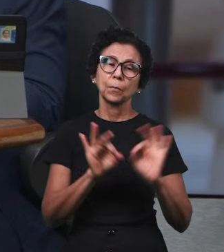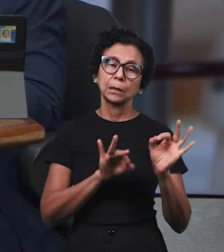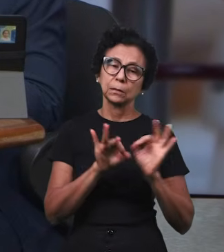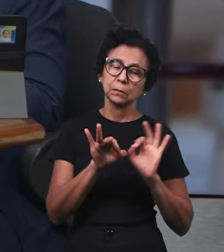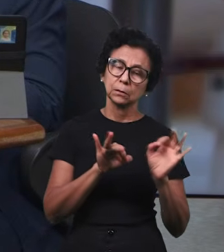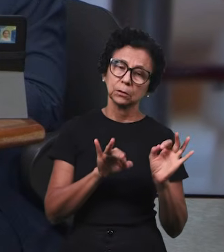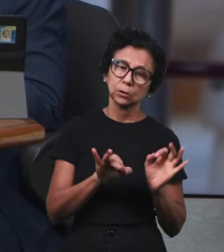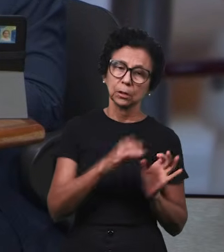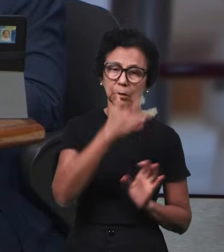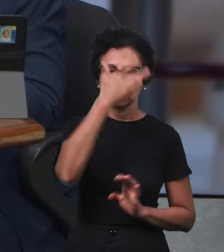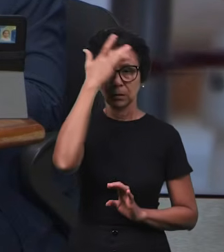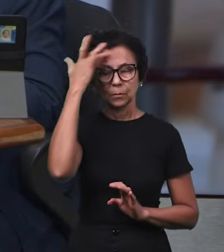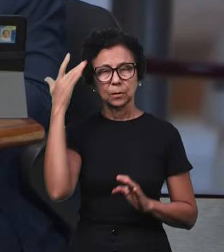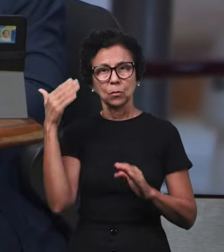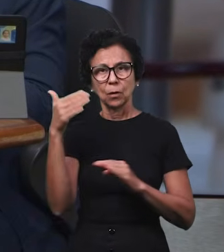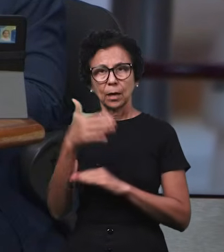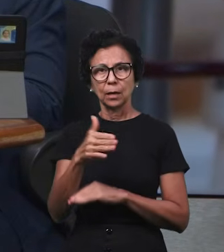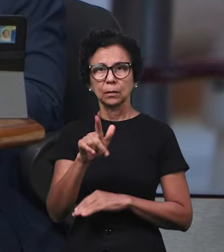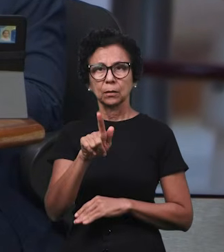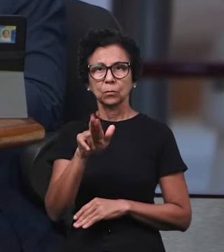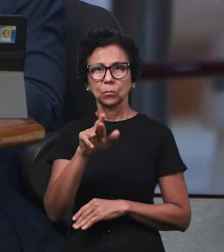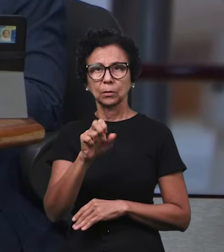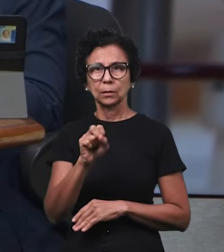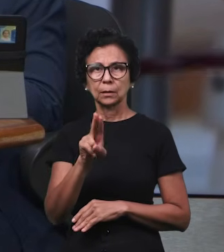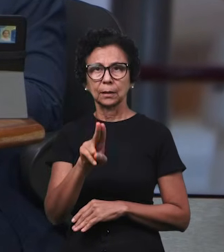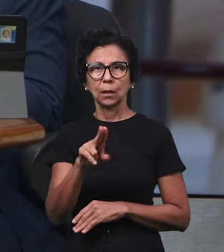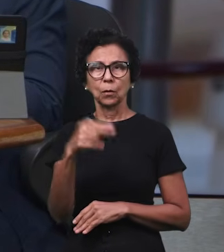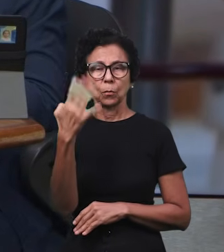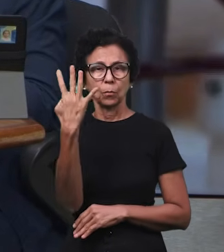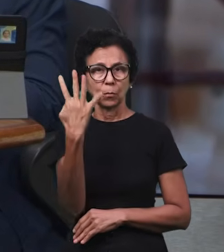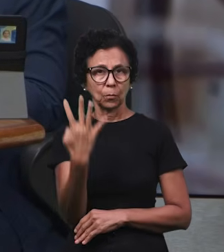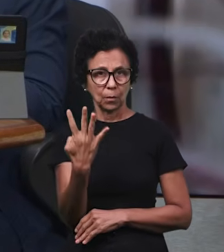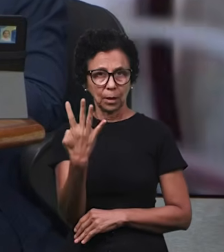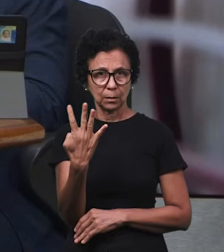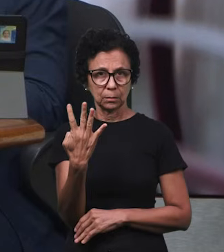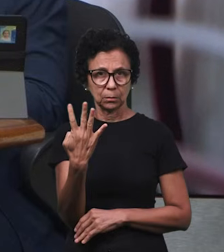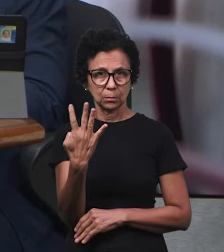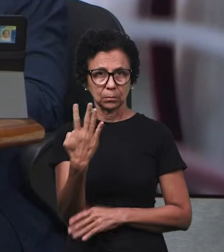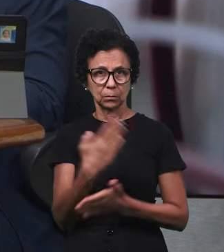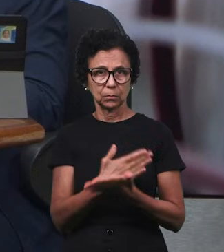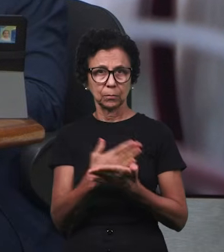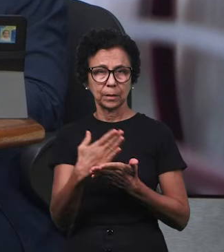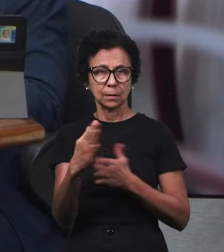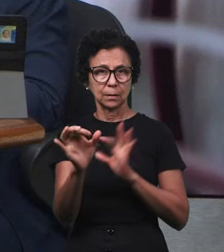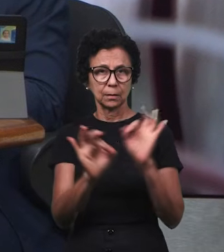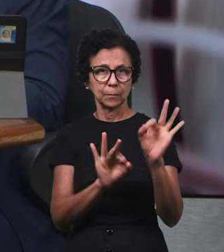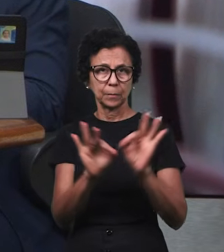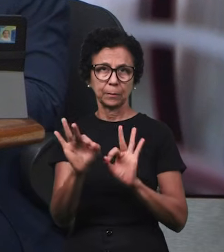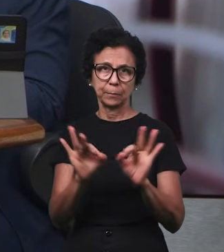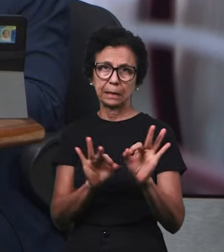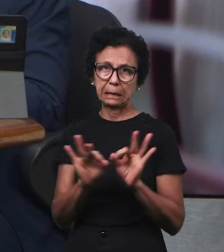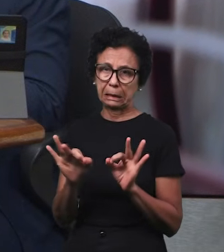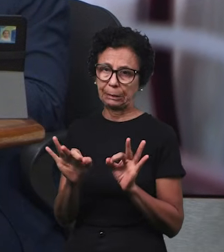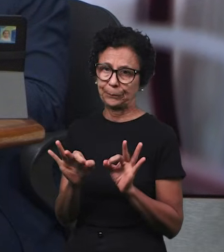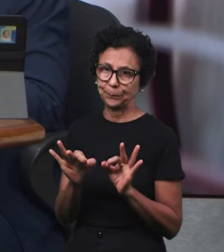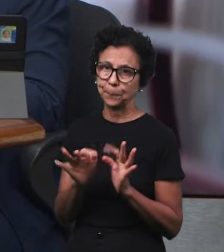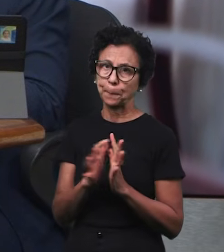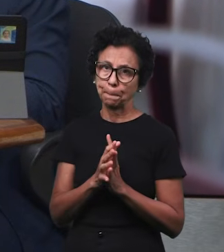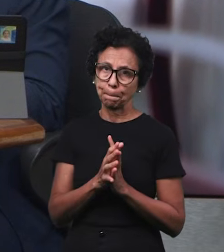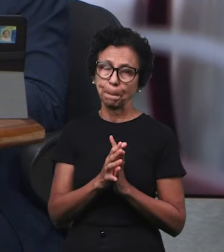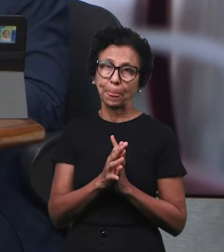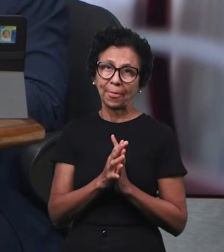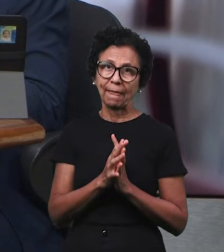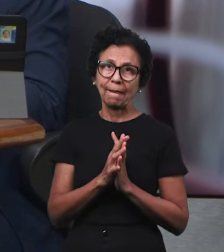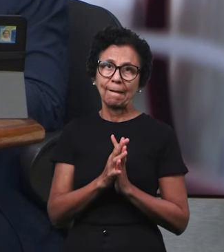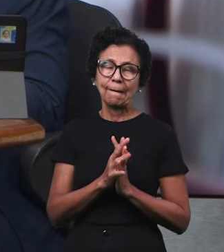que o paciente entra no grau 4, a gente fala que a gente começa um período preparatório de planejamento.